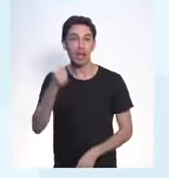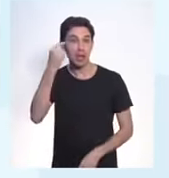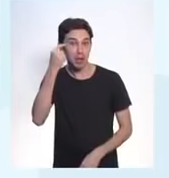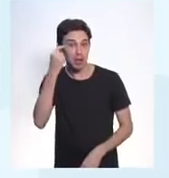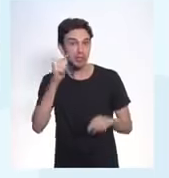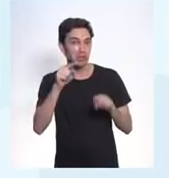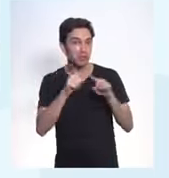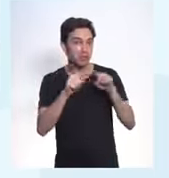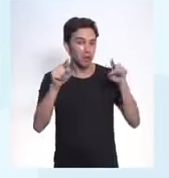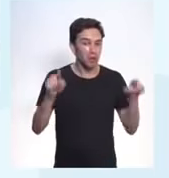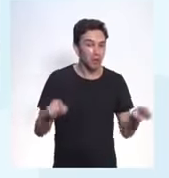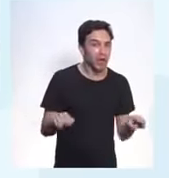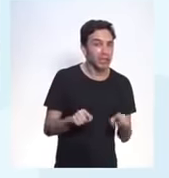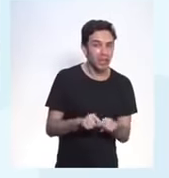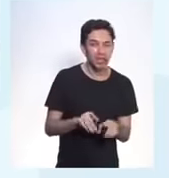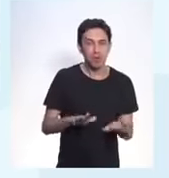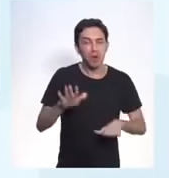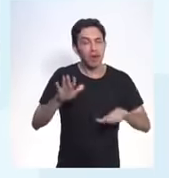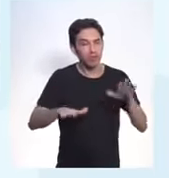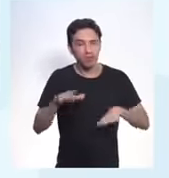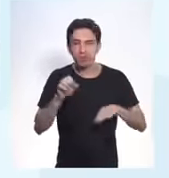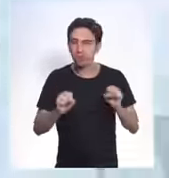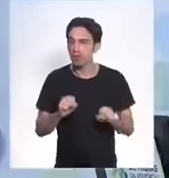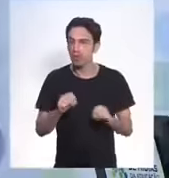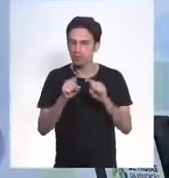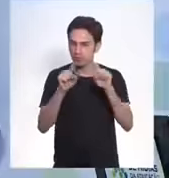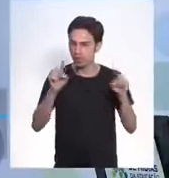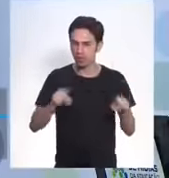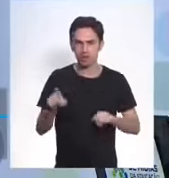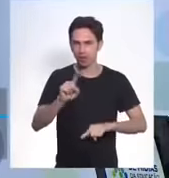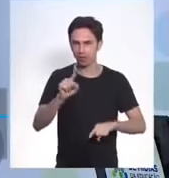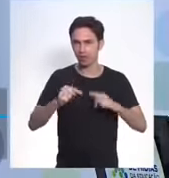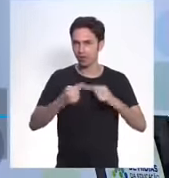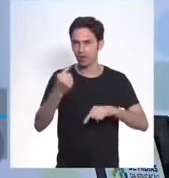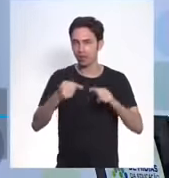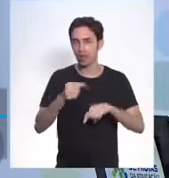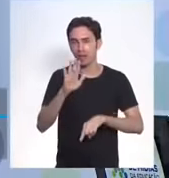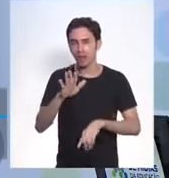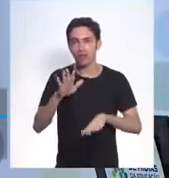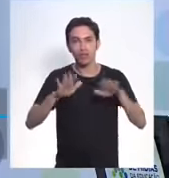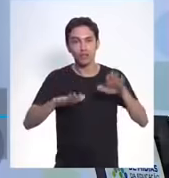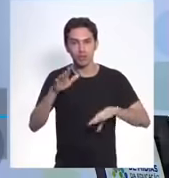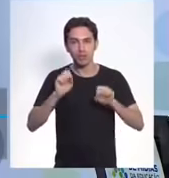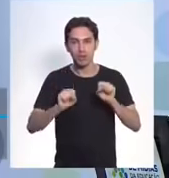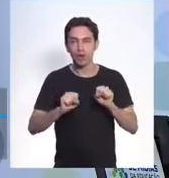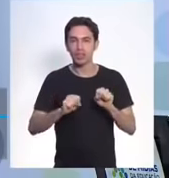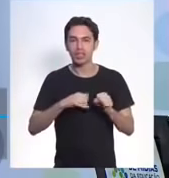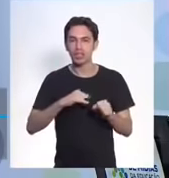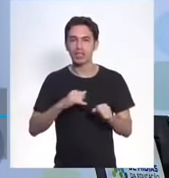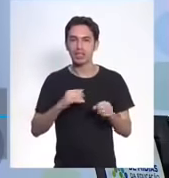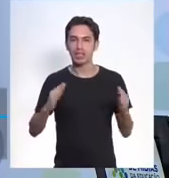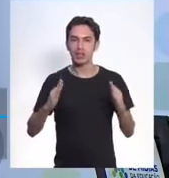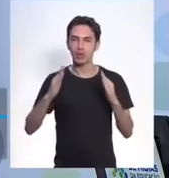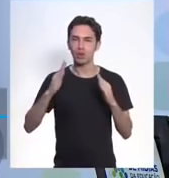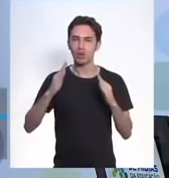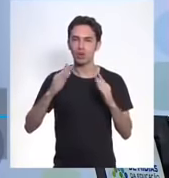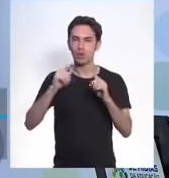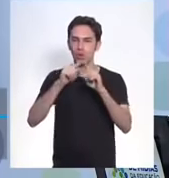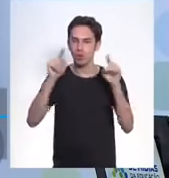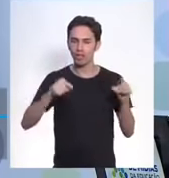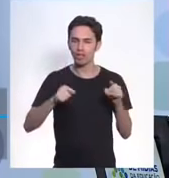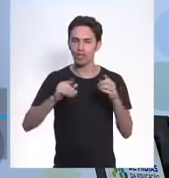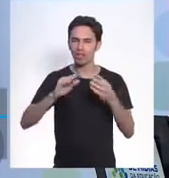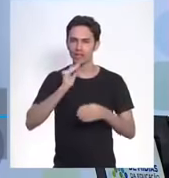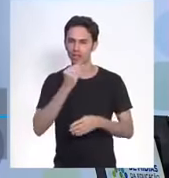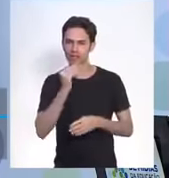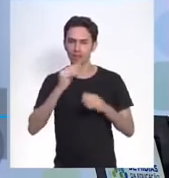não ser um quadrilátero tem até uma relação dele não poder ser um quadrilátero aí é uma figura não convex aí vocês vão ver só